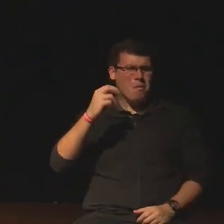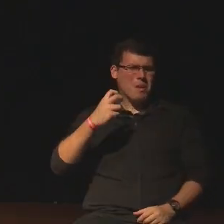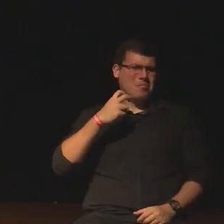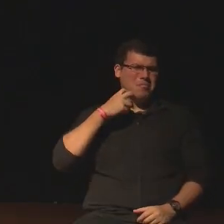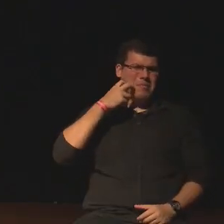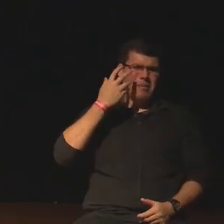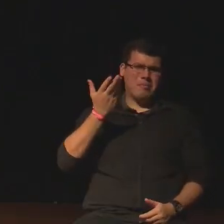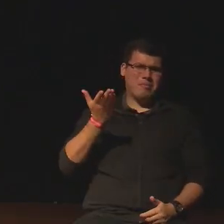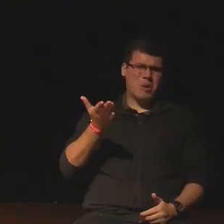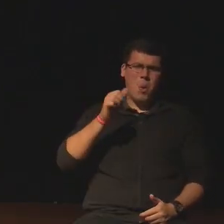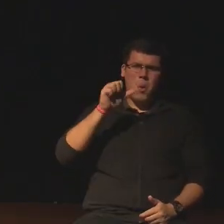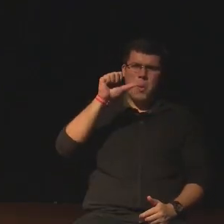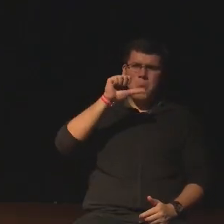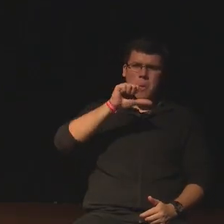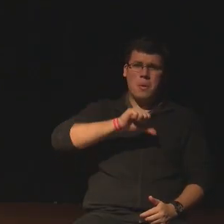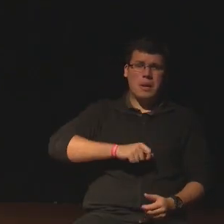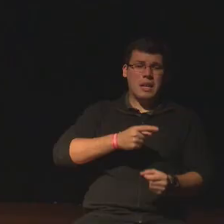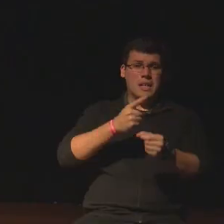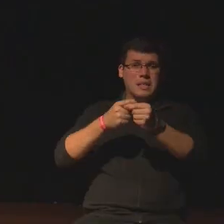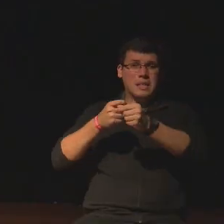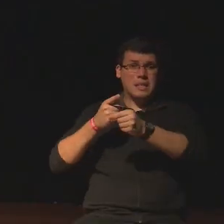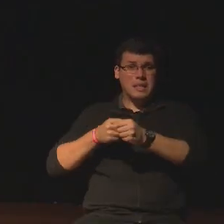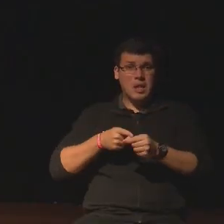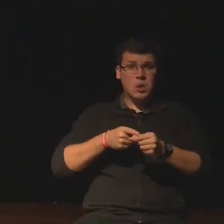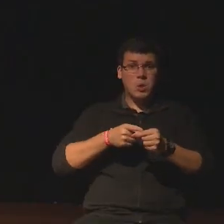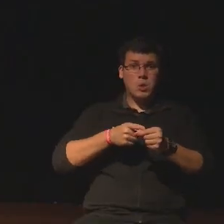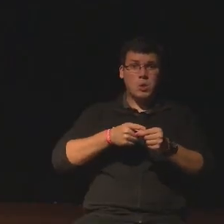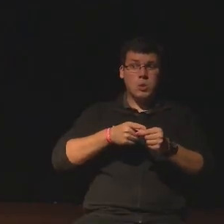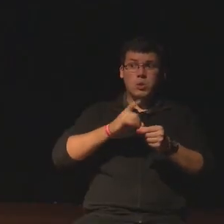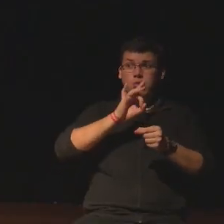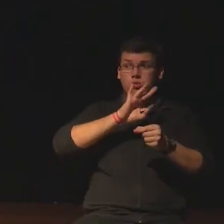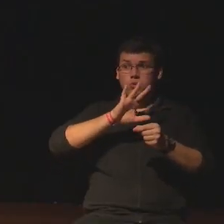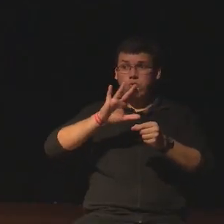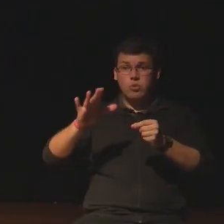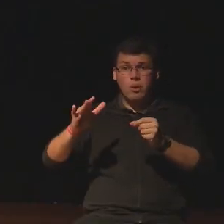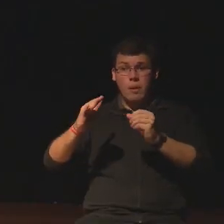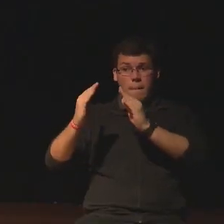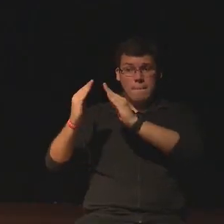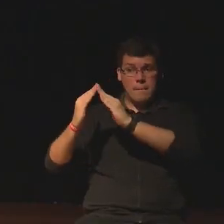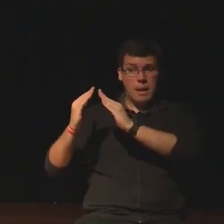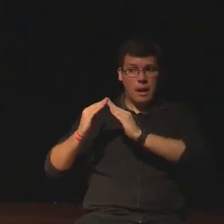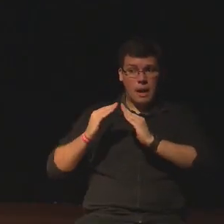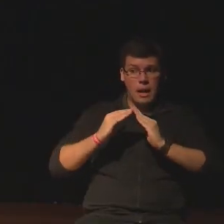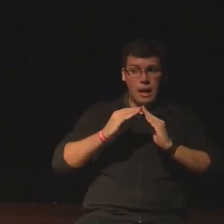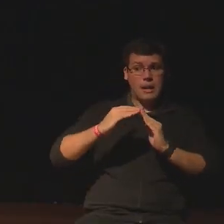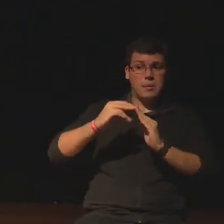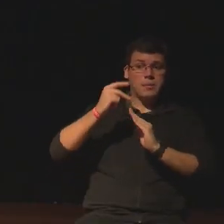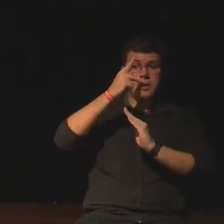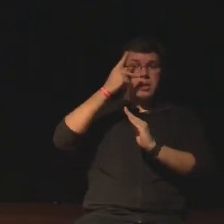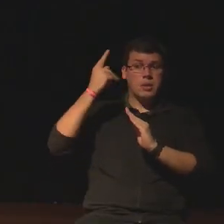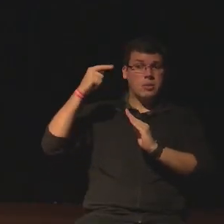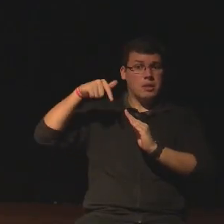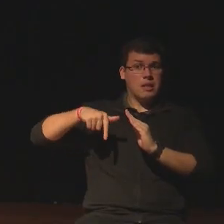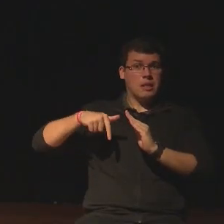A cidade não é composta somente pelos moradores dos jardins. Eu, felizmente, não moro nos